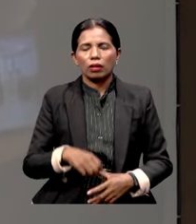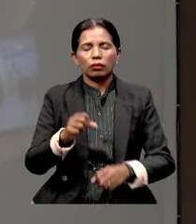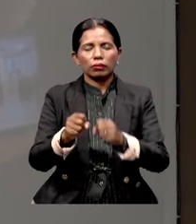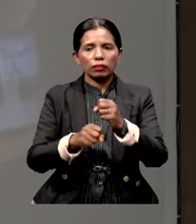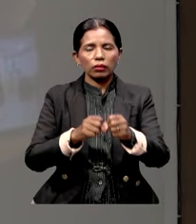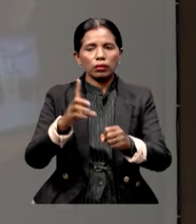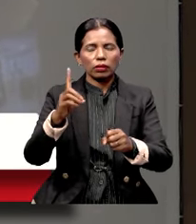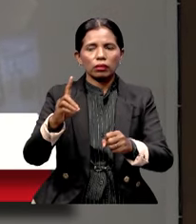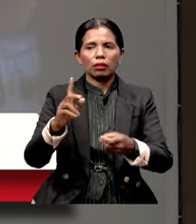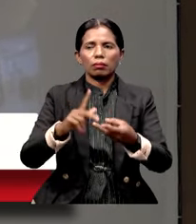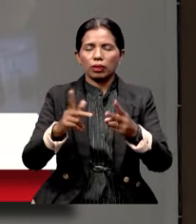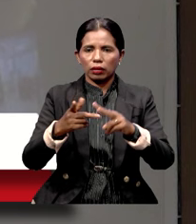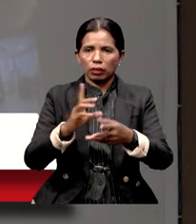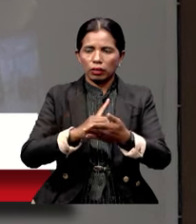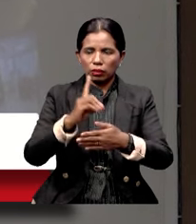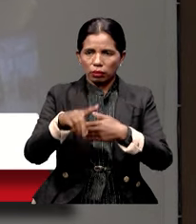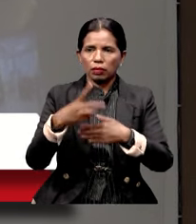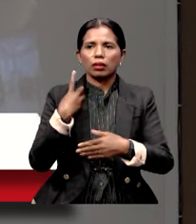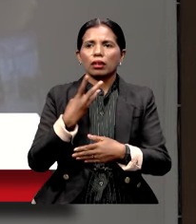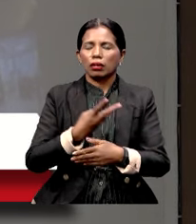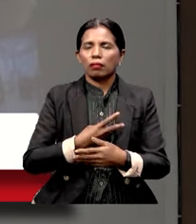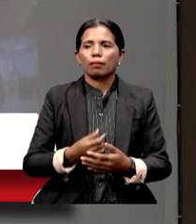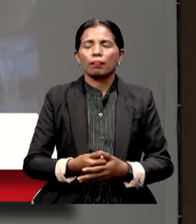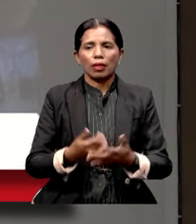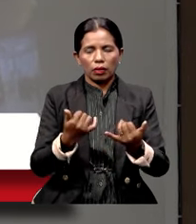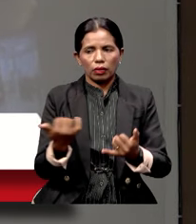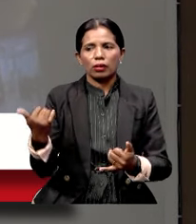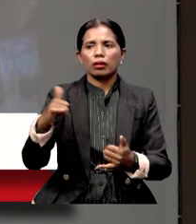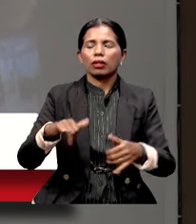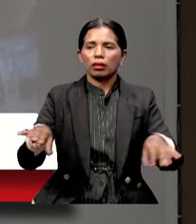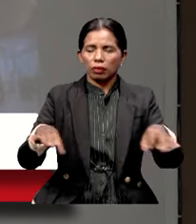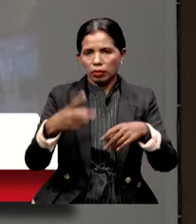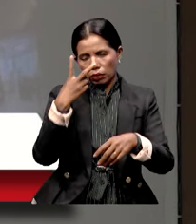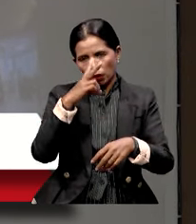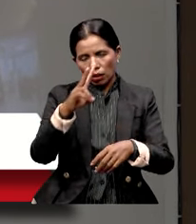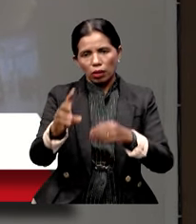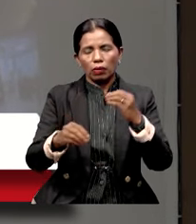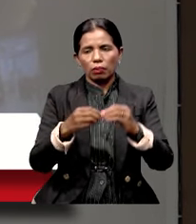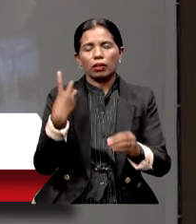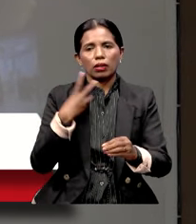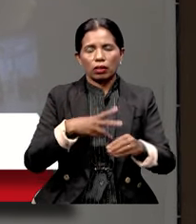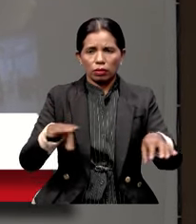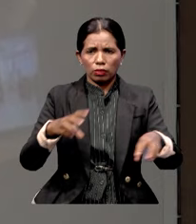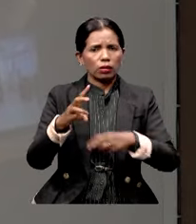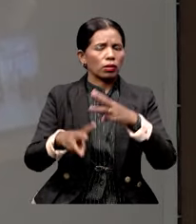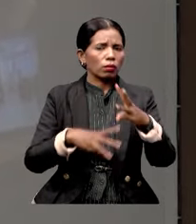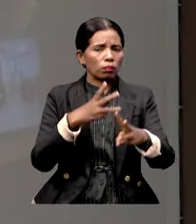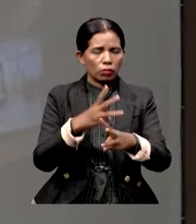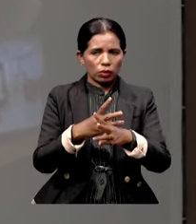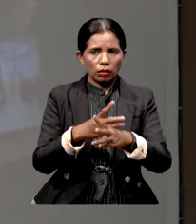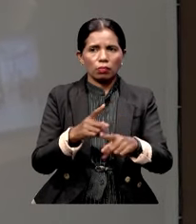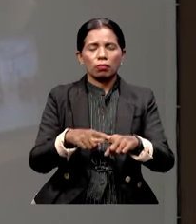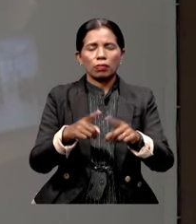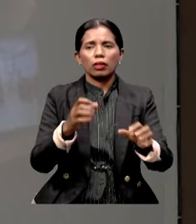ira, desenvolvimento e tenia. Agora se ira papel, mas controlo. Nenhum mundo não tem controle, só que tem